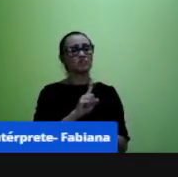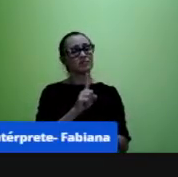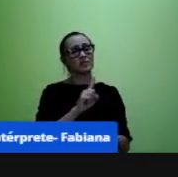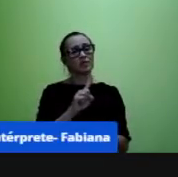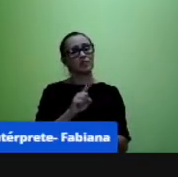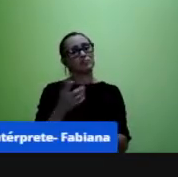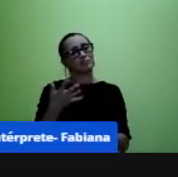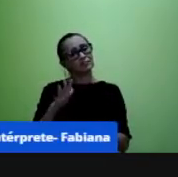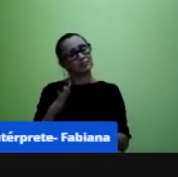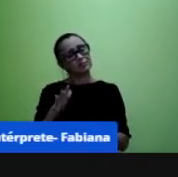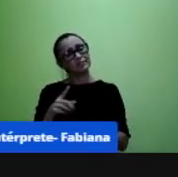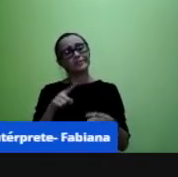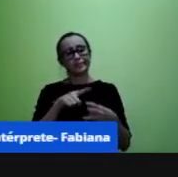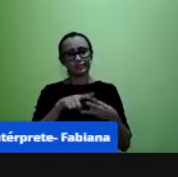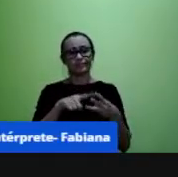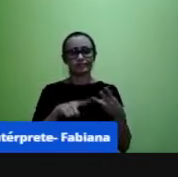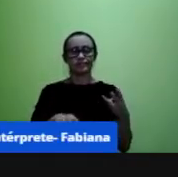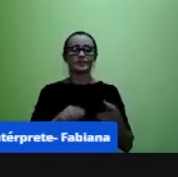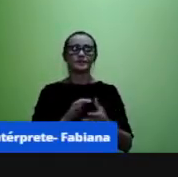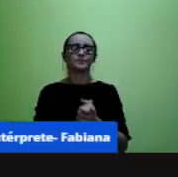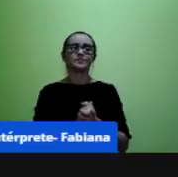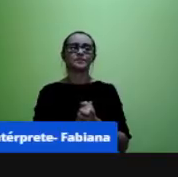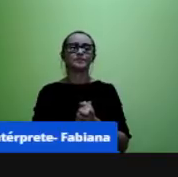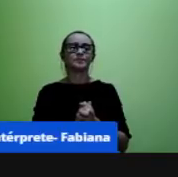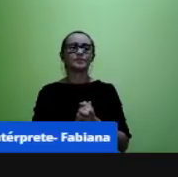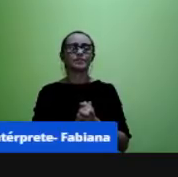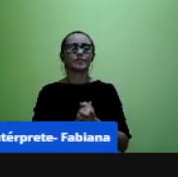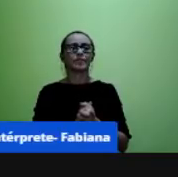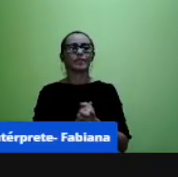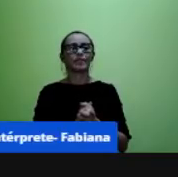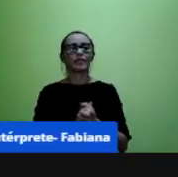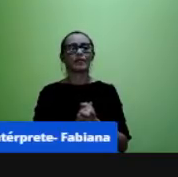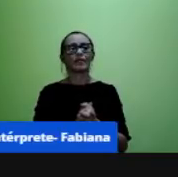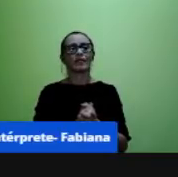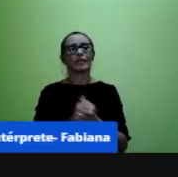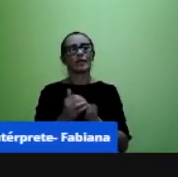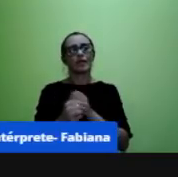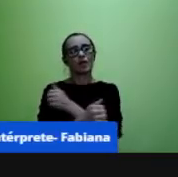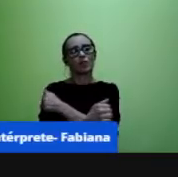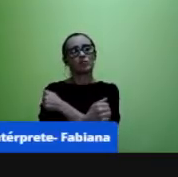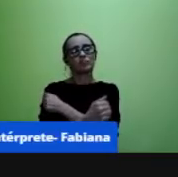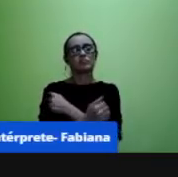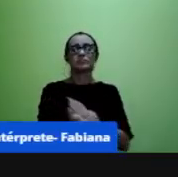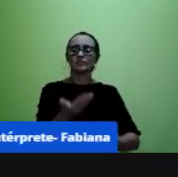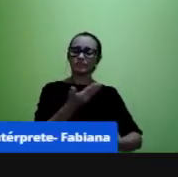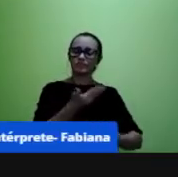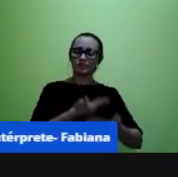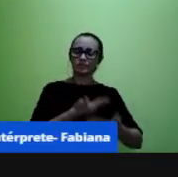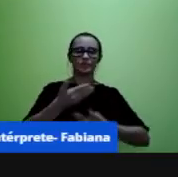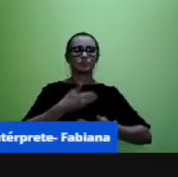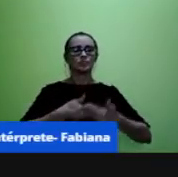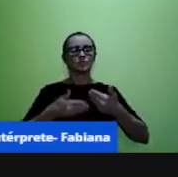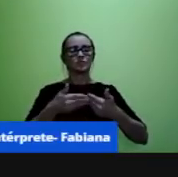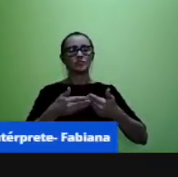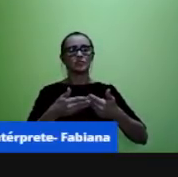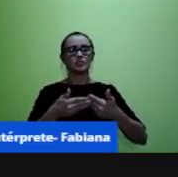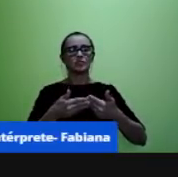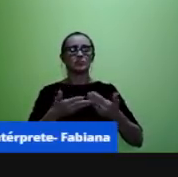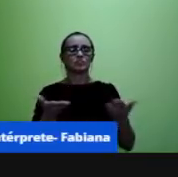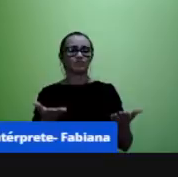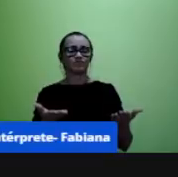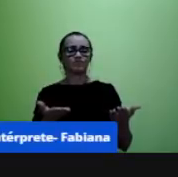e da socialização. O filho interagiu com o professor por meio da sala de aula online, ou seja, o aluno